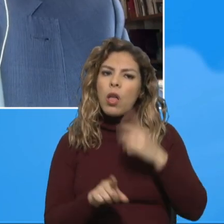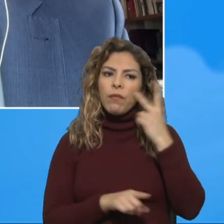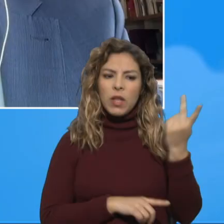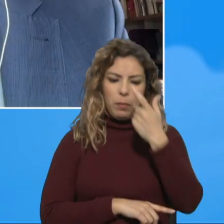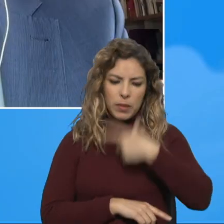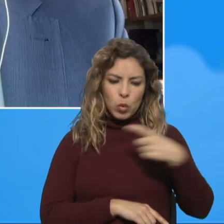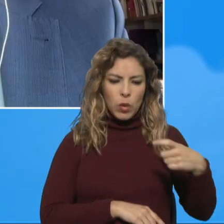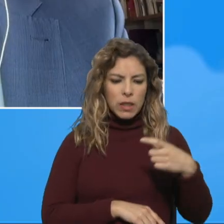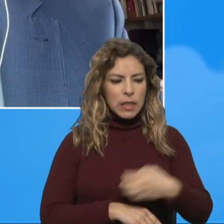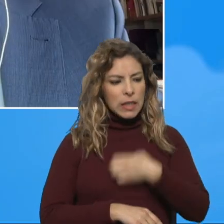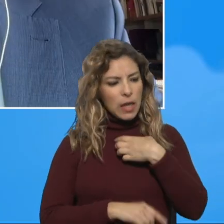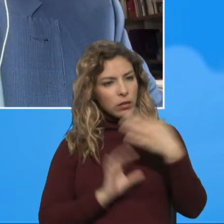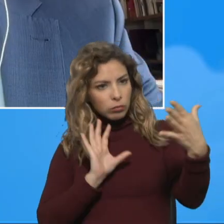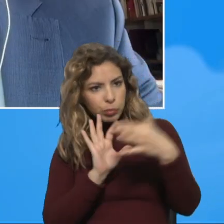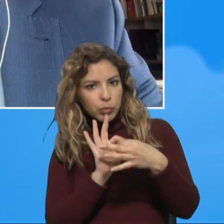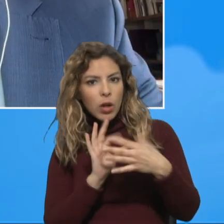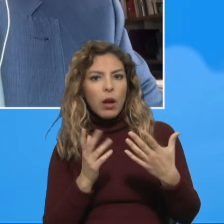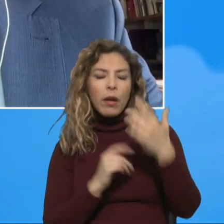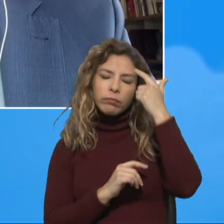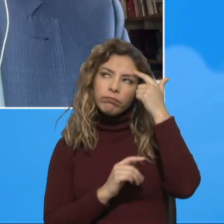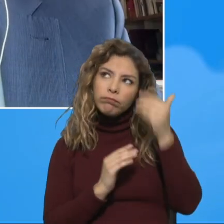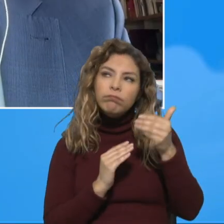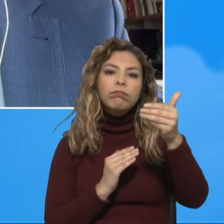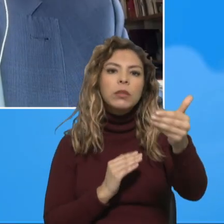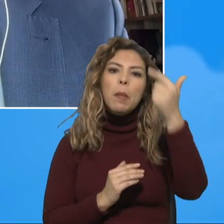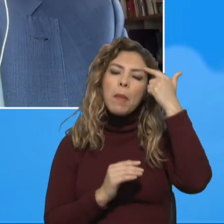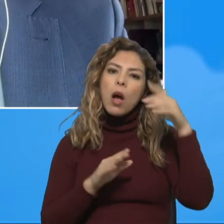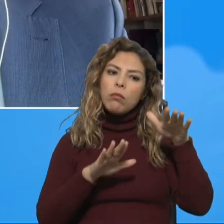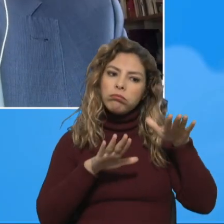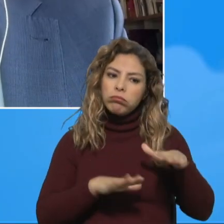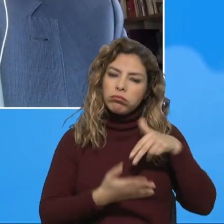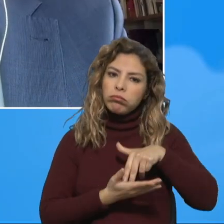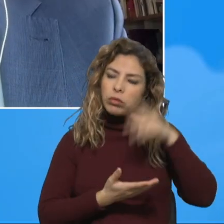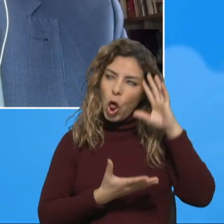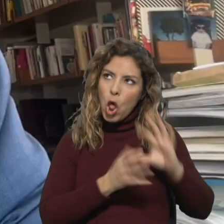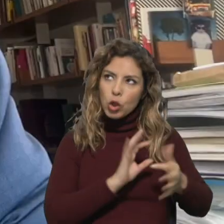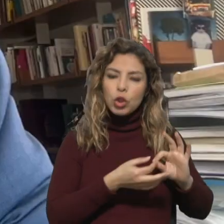uma Igreja que, apontando à eternidade, tem, no entanto, os pés assentes na terra?